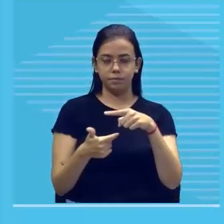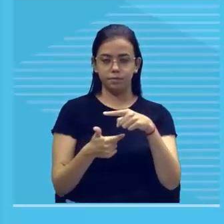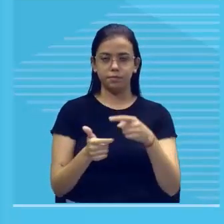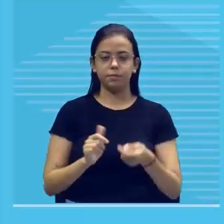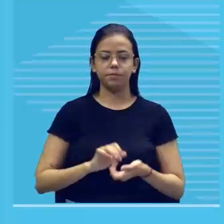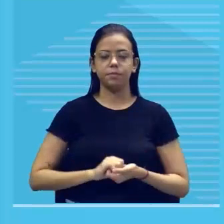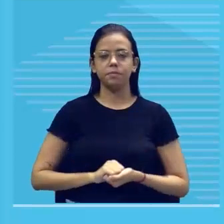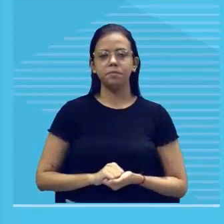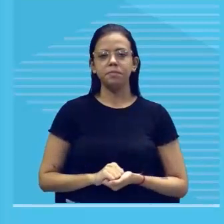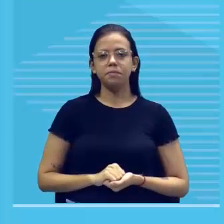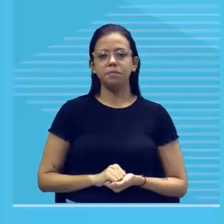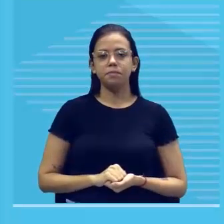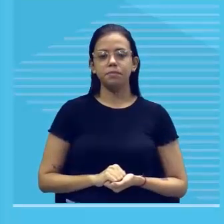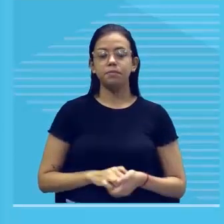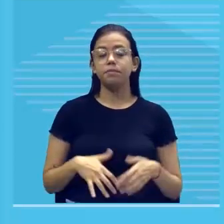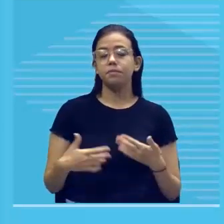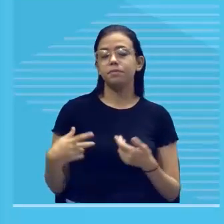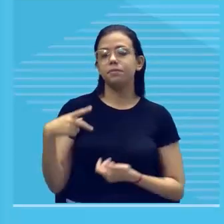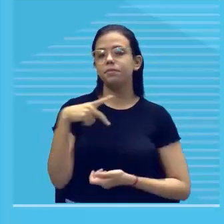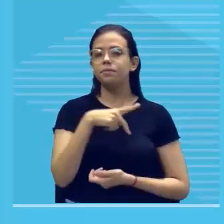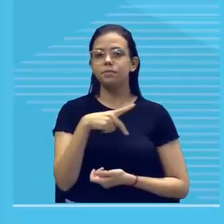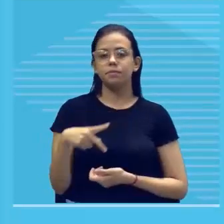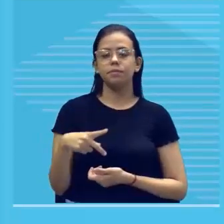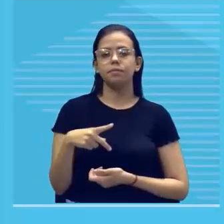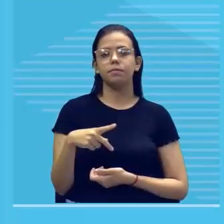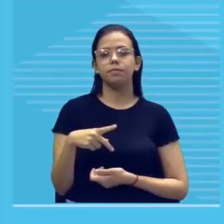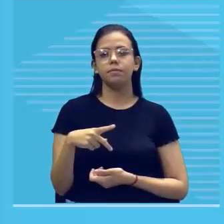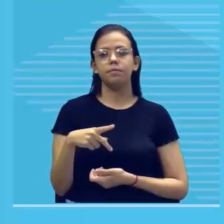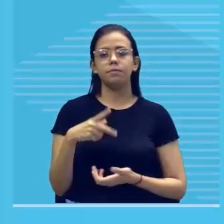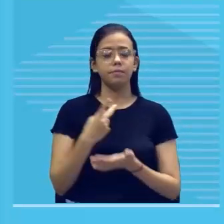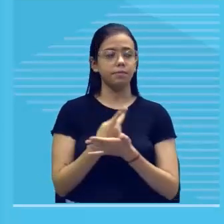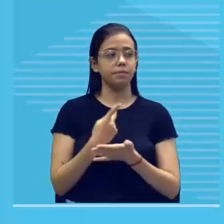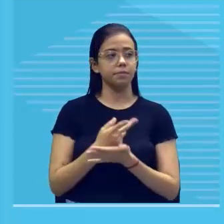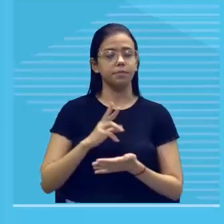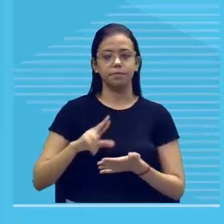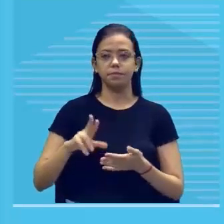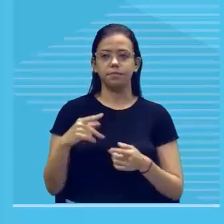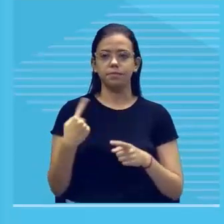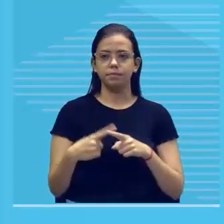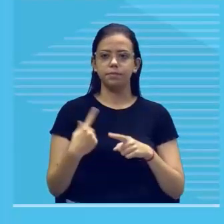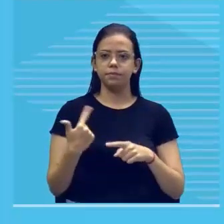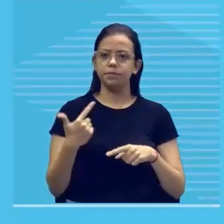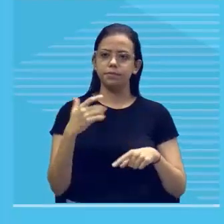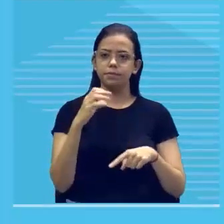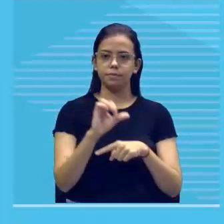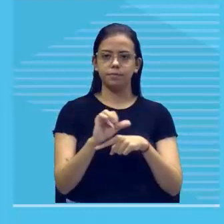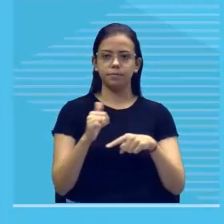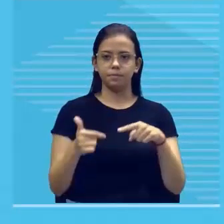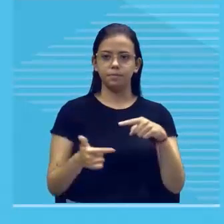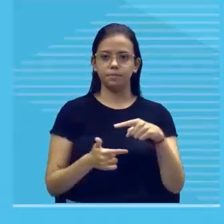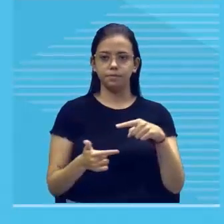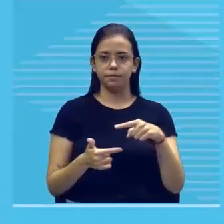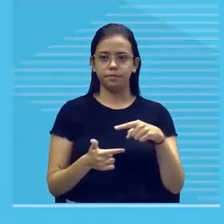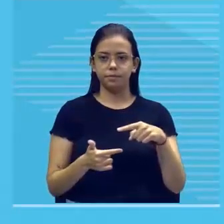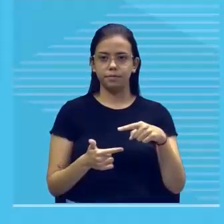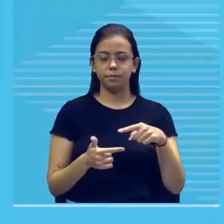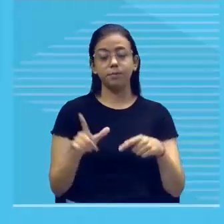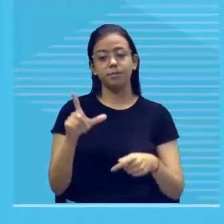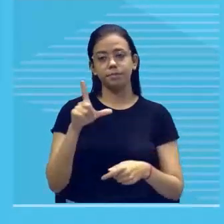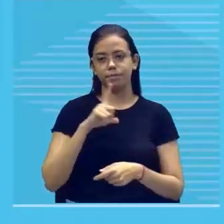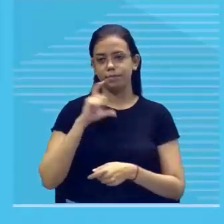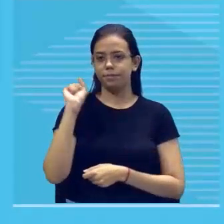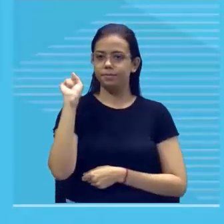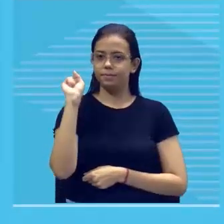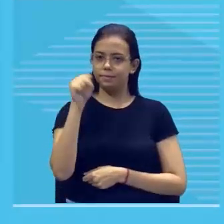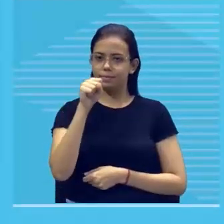aí é professor não não tá errado porque não tem 9 sobre 2 nas alternativas tem